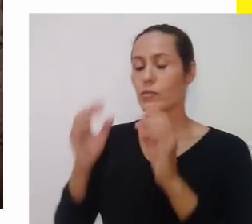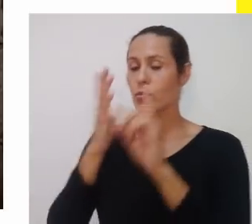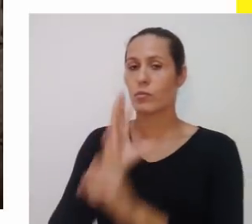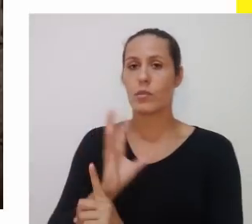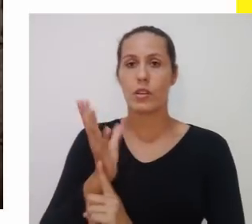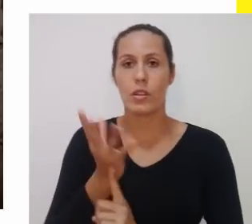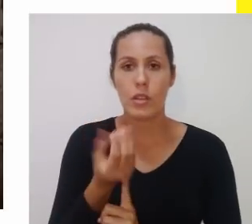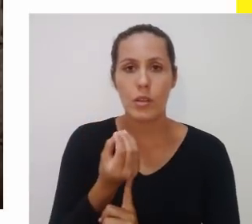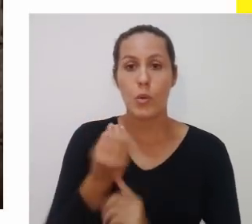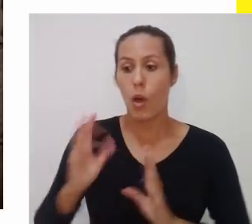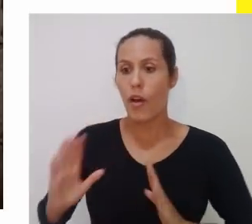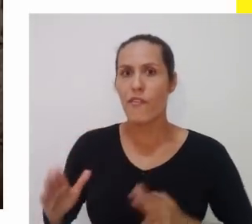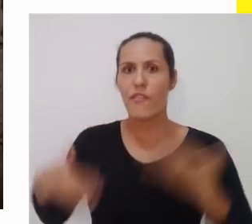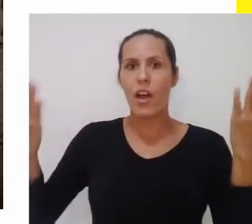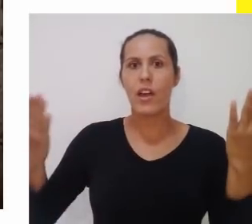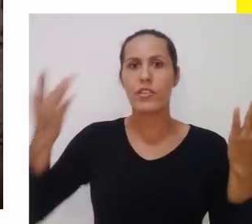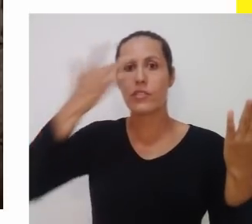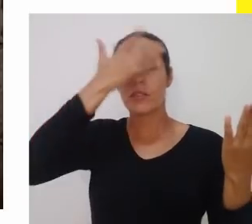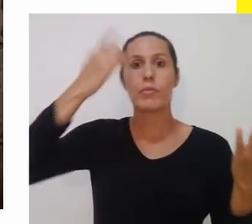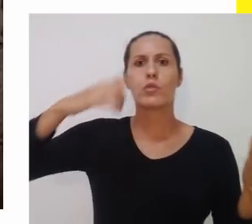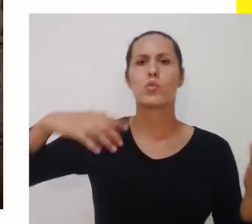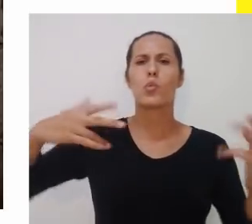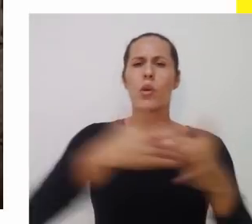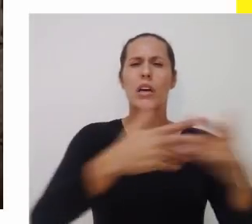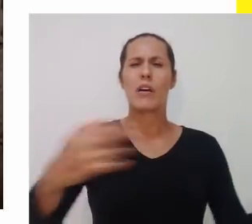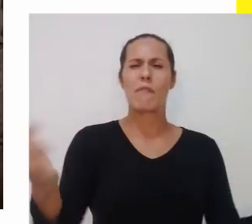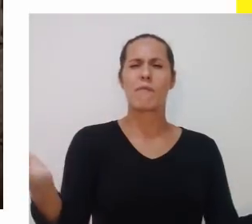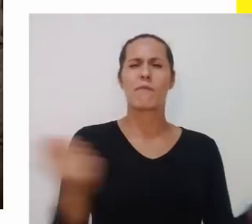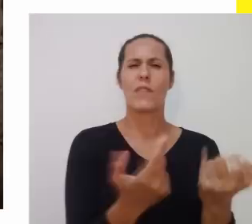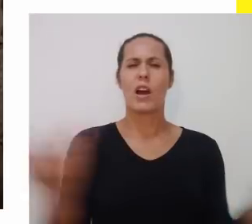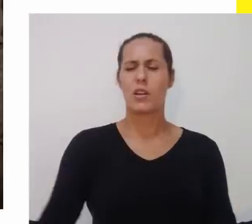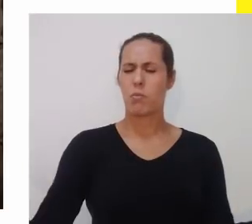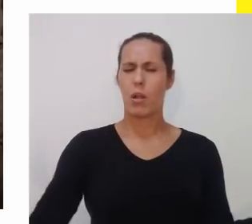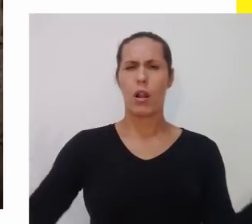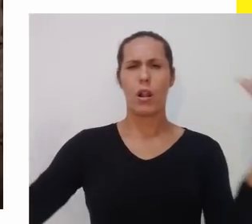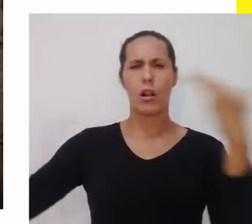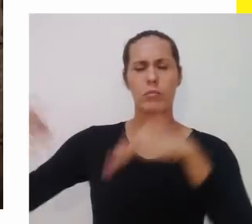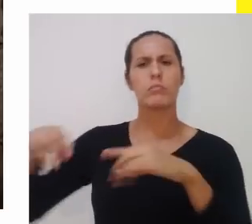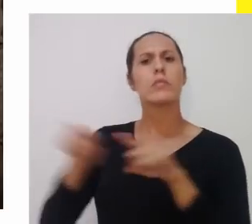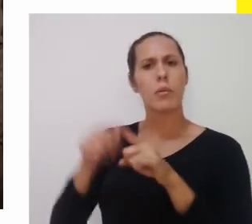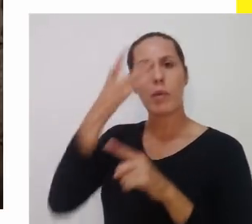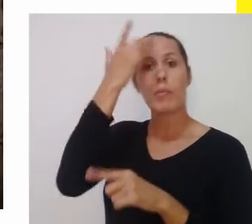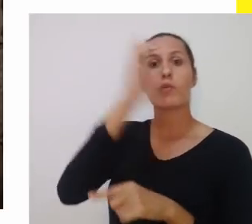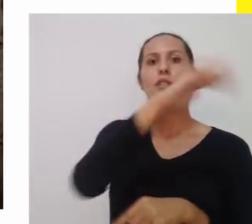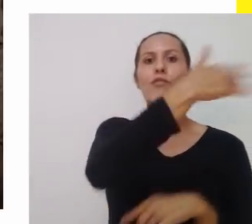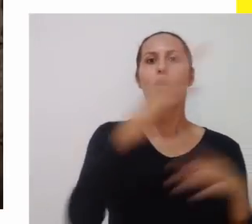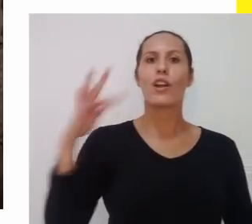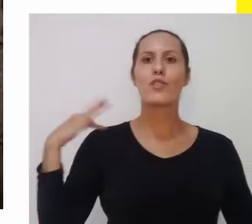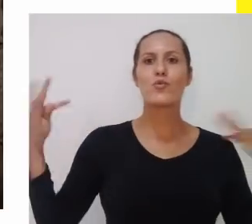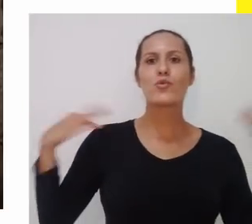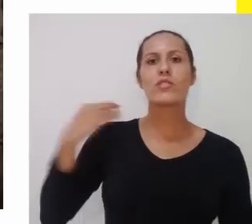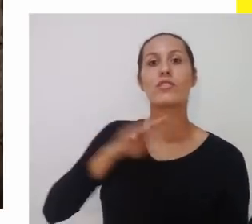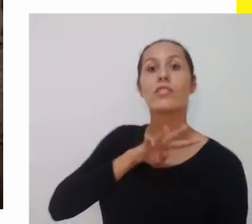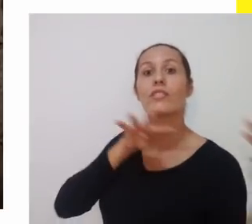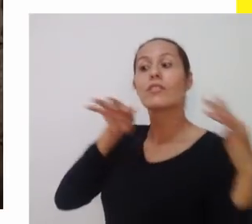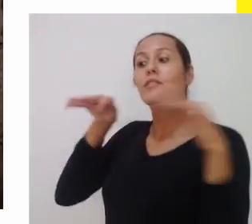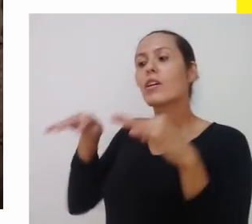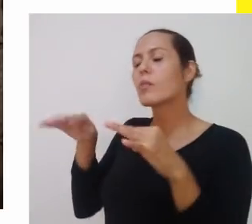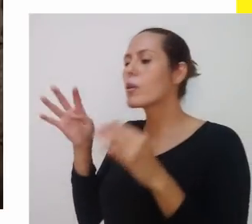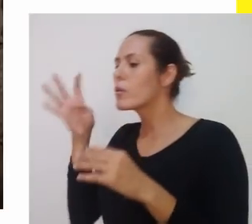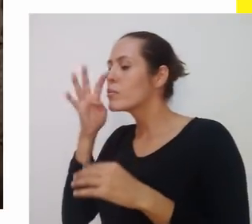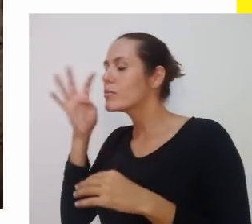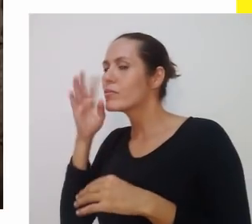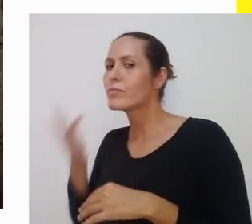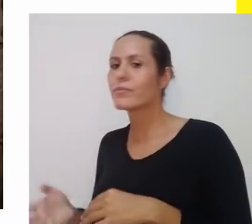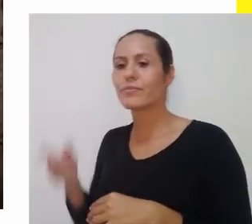ano, festas, atraem pessoas de todos os lugares aqui da região metropolitana, inclusive turistas, inclusive